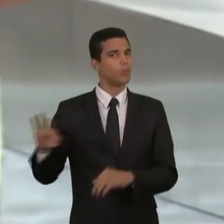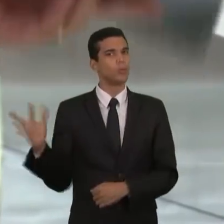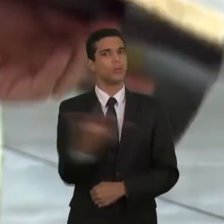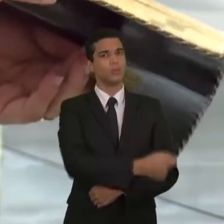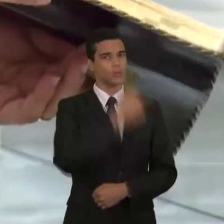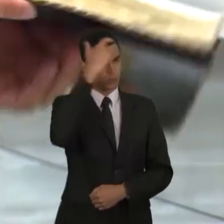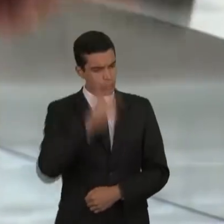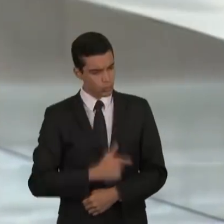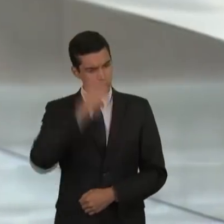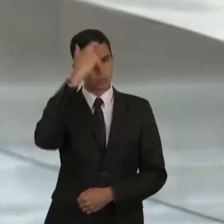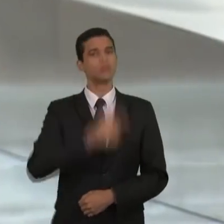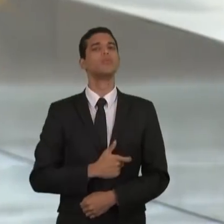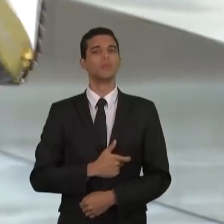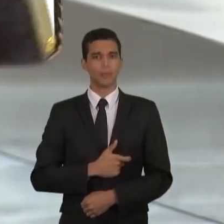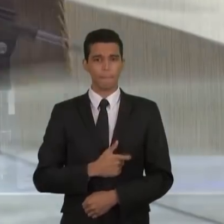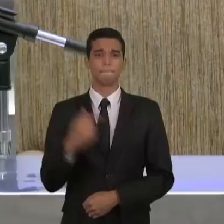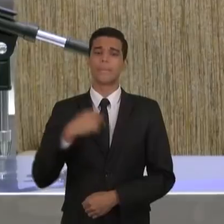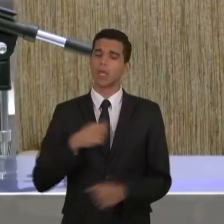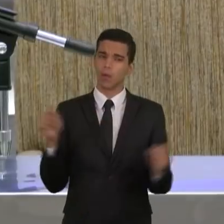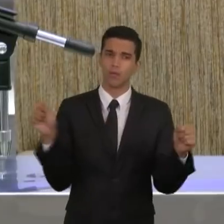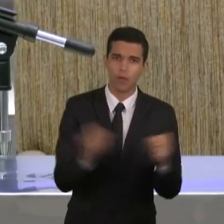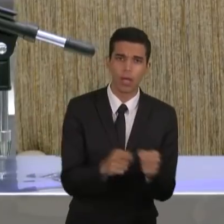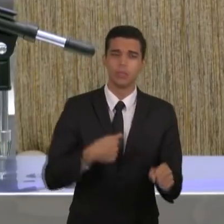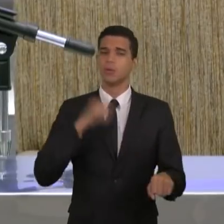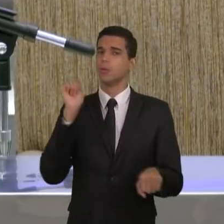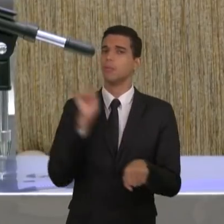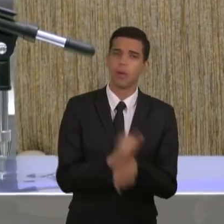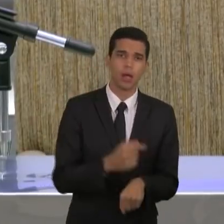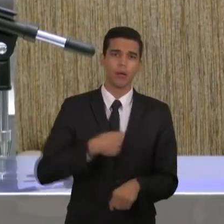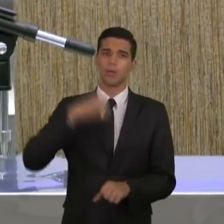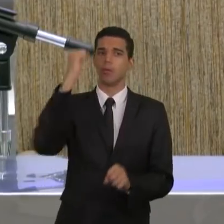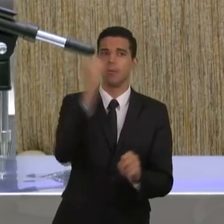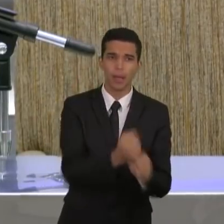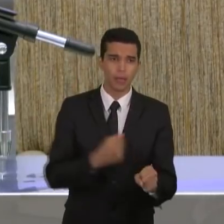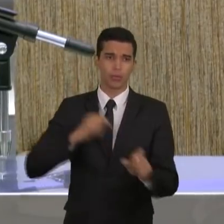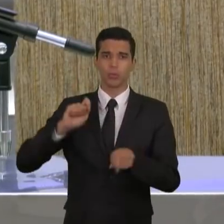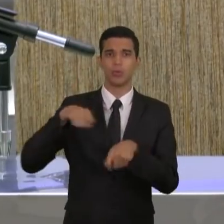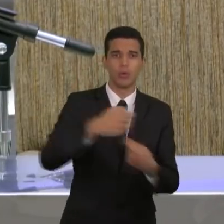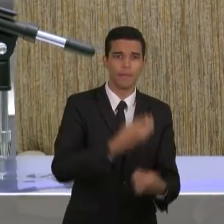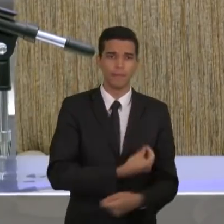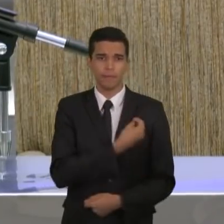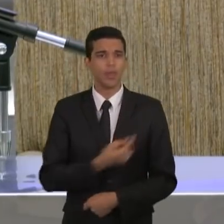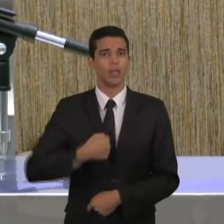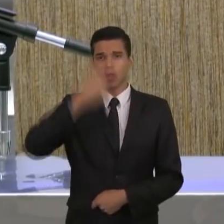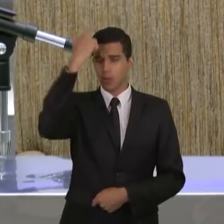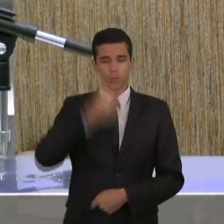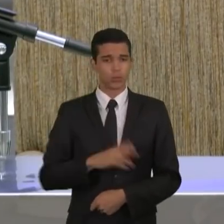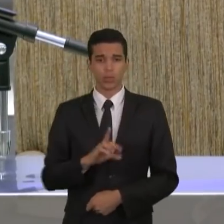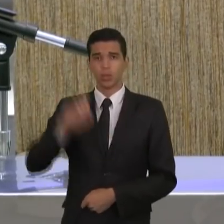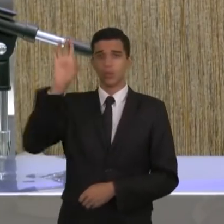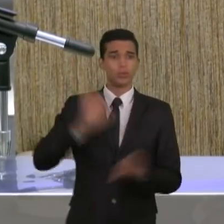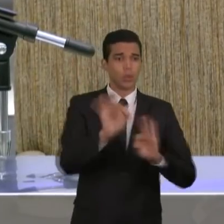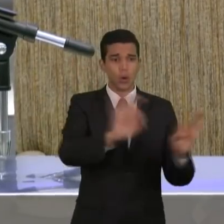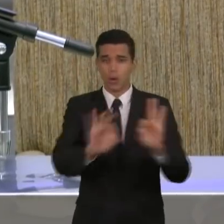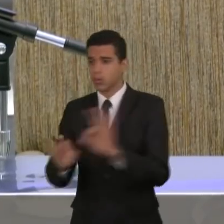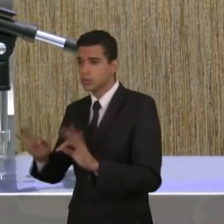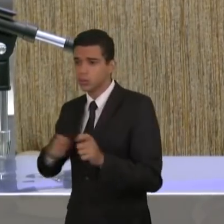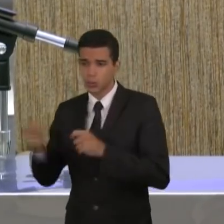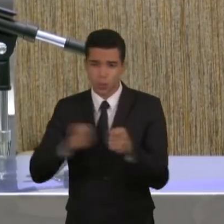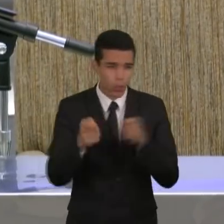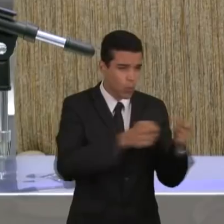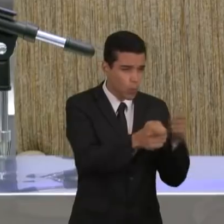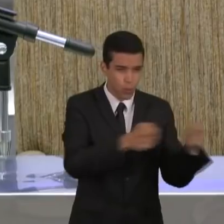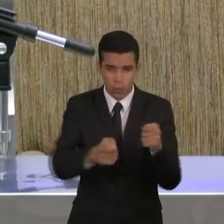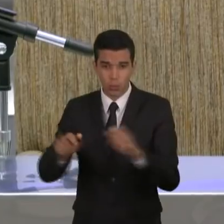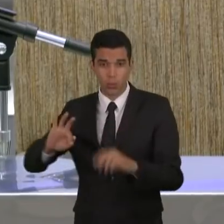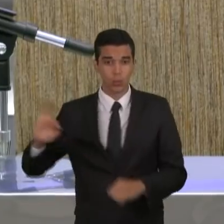vem sou eu quem faz sou eu quem deixa de fazer sou eu mato eu Firo eu faço viver é sou eu que estou o controle de todas as